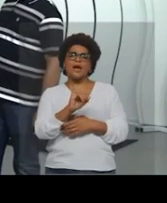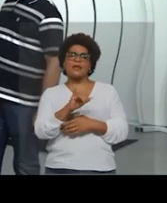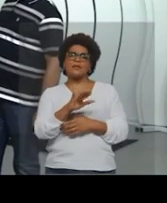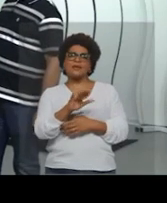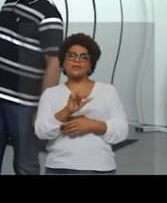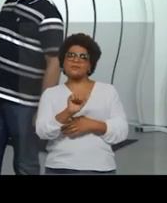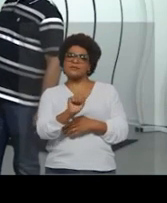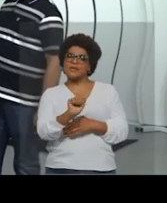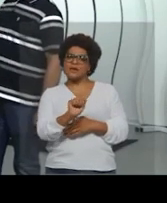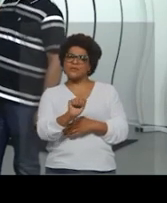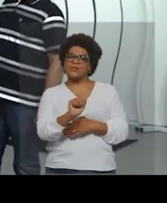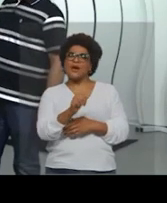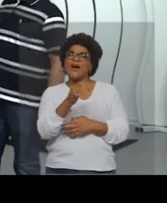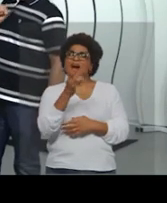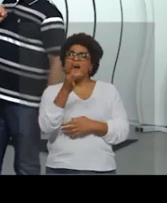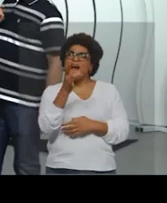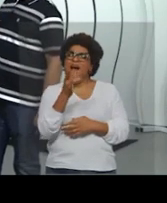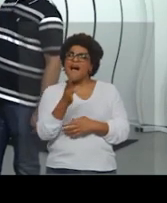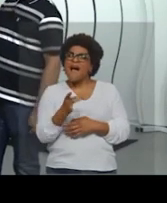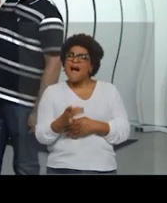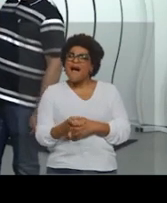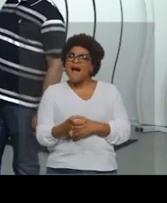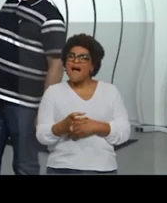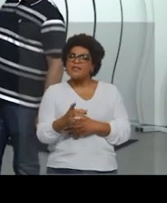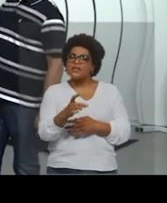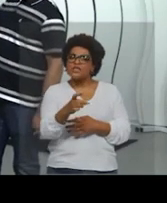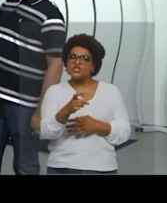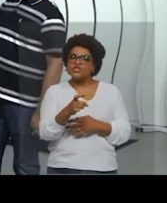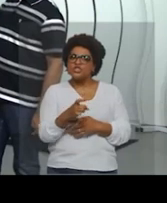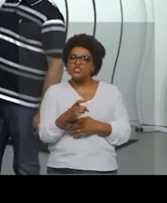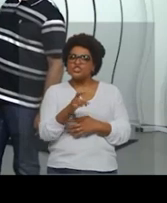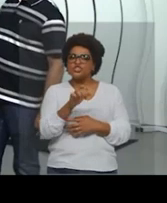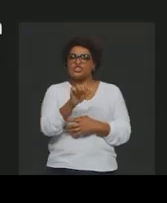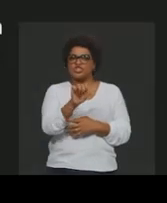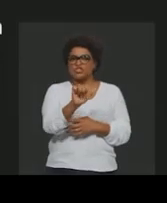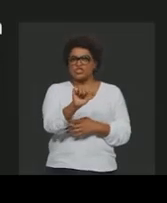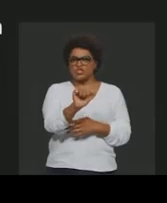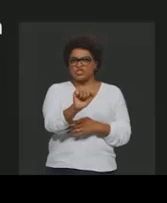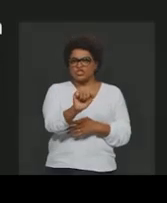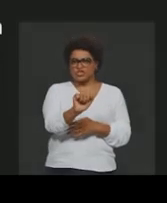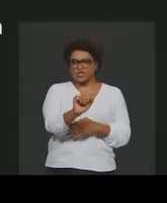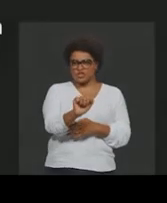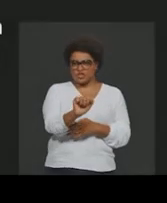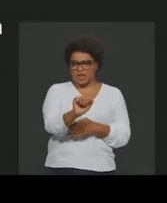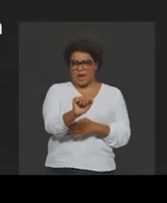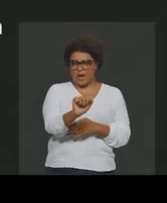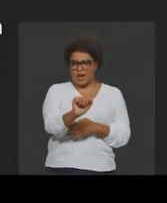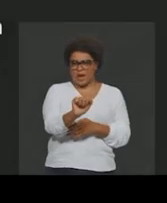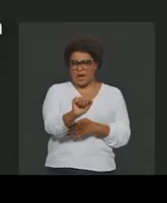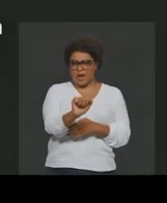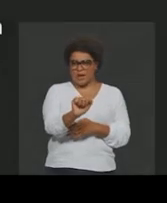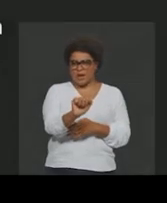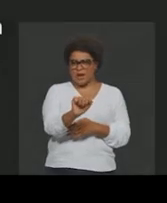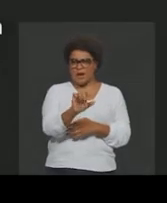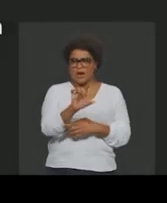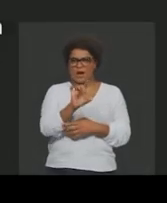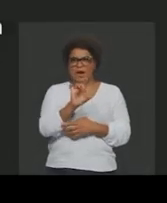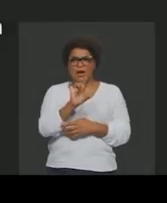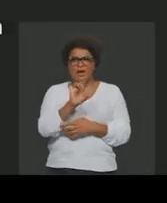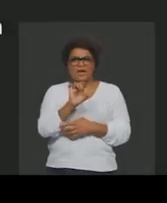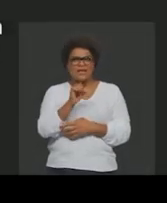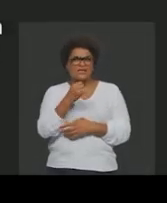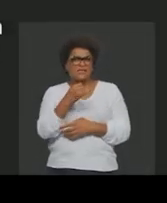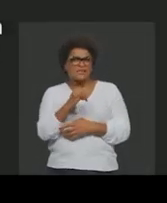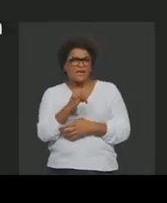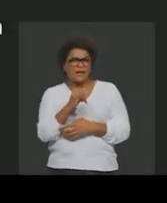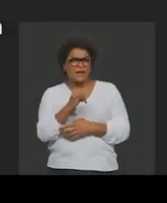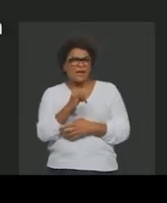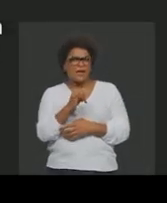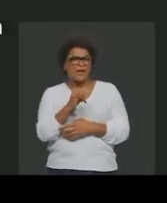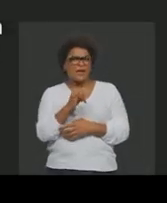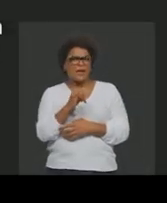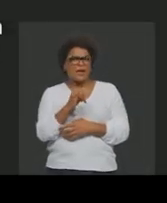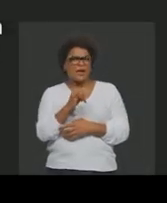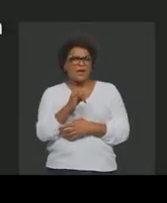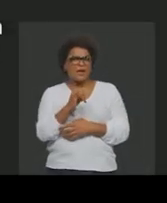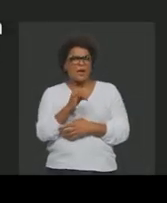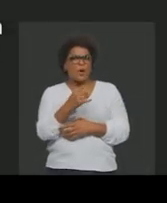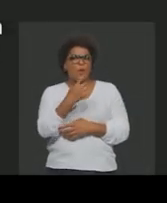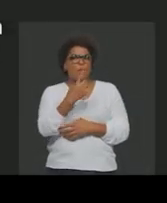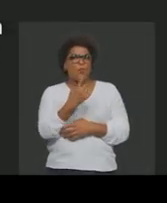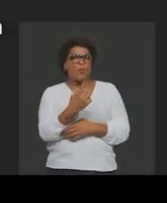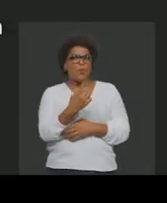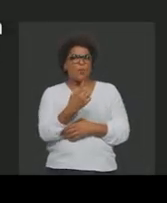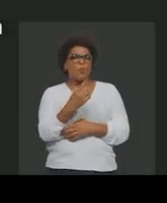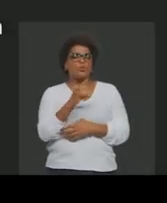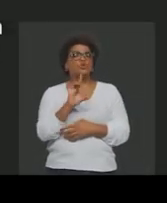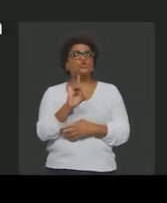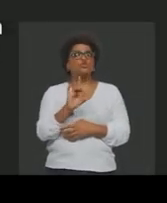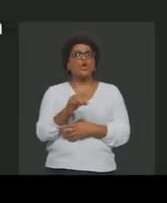se relaciona a, guarda isso, 1 e somente 1 y de B. Coloquei aí em letra garrafal